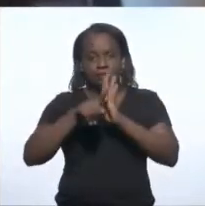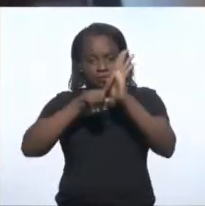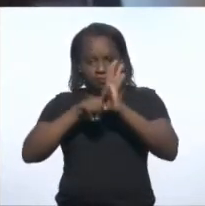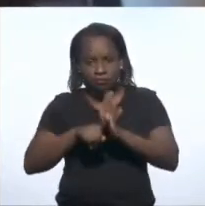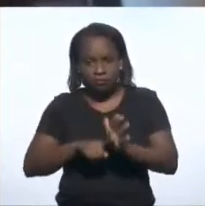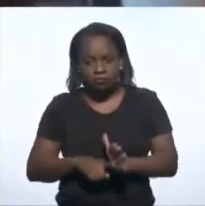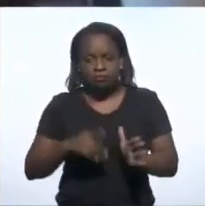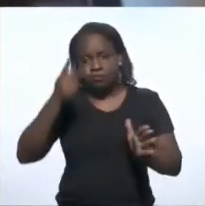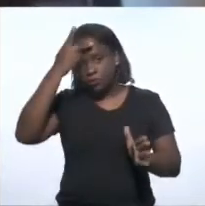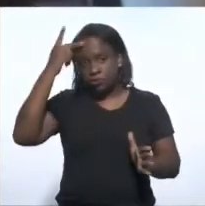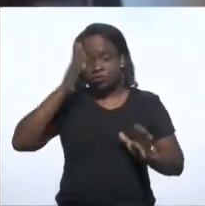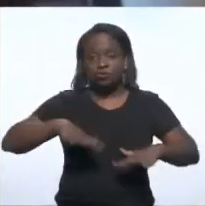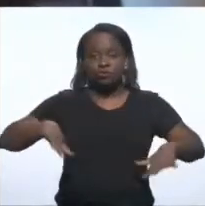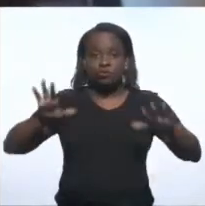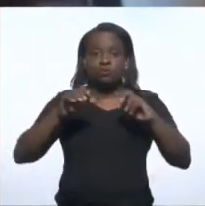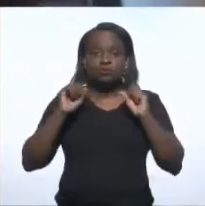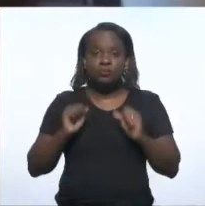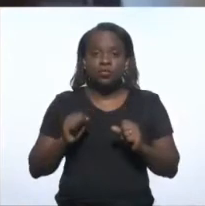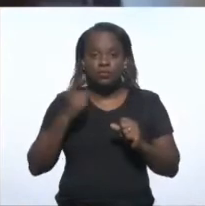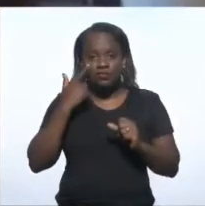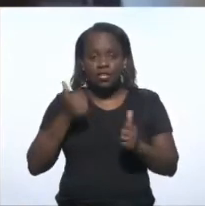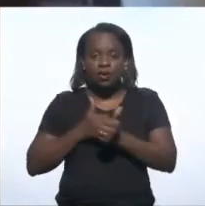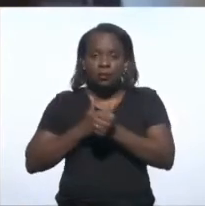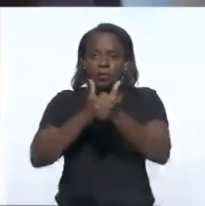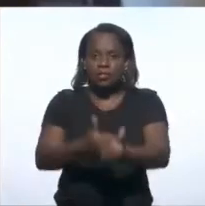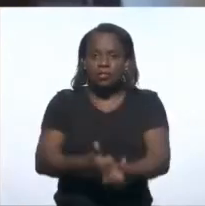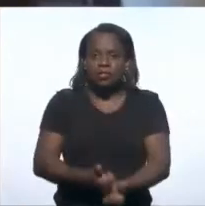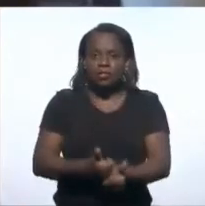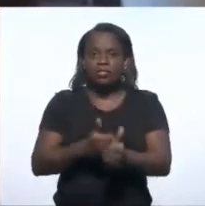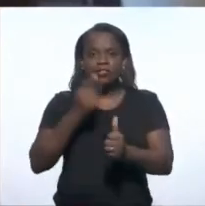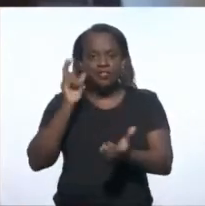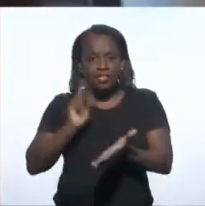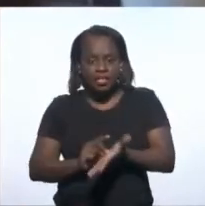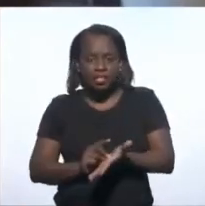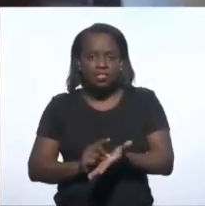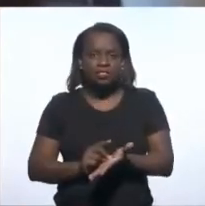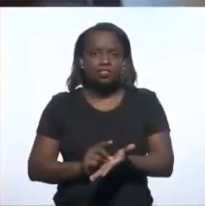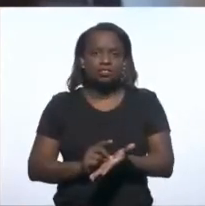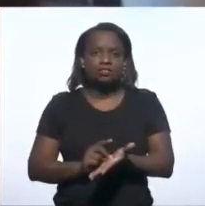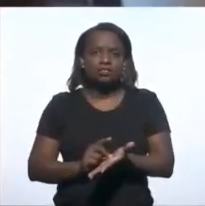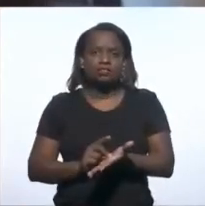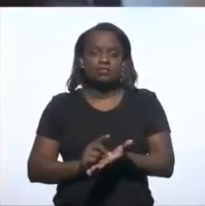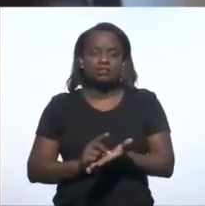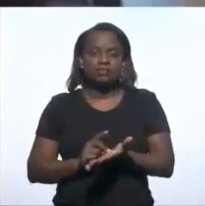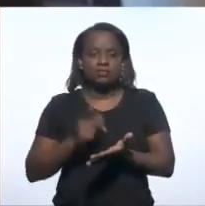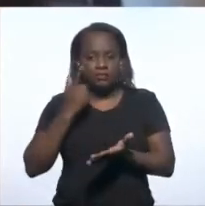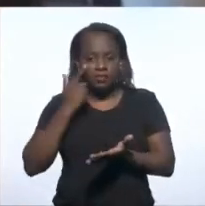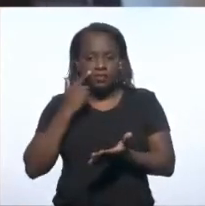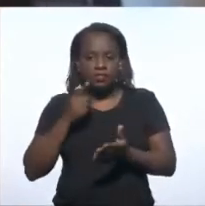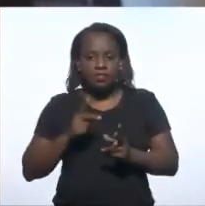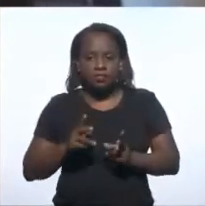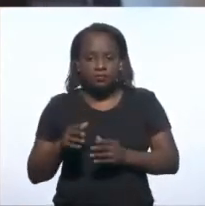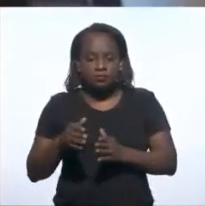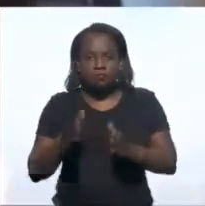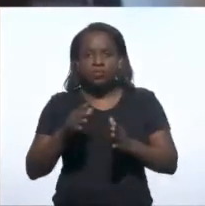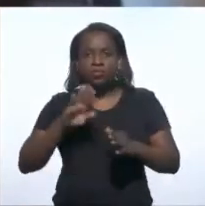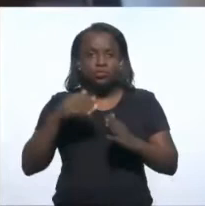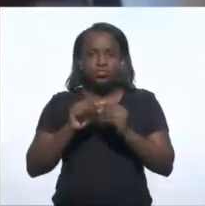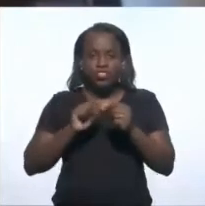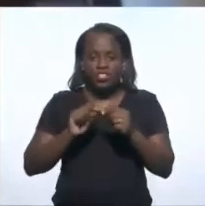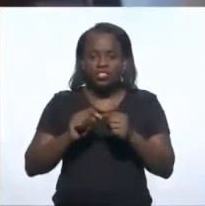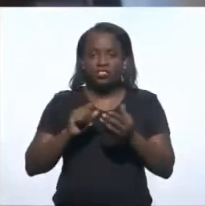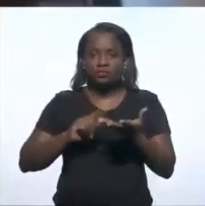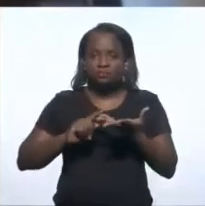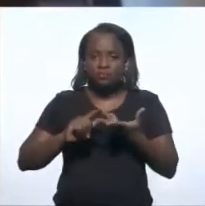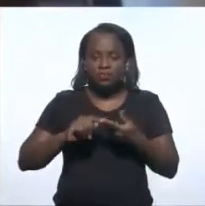que as pessoas elas possam acompanhar a veracidade do encaminhamento de tudo que tem sido feito de uma